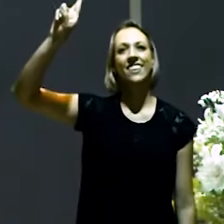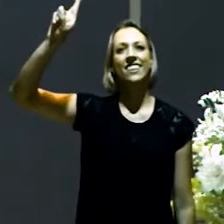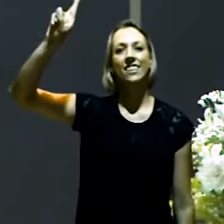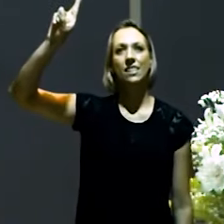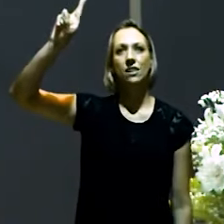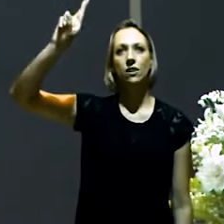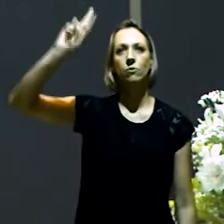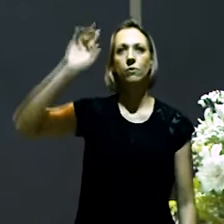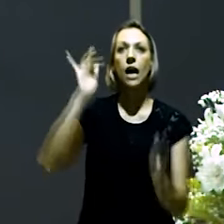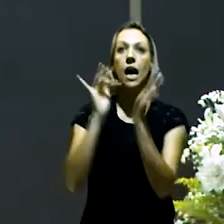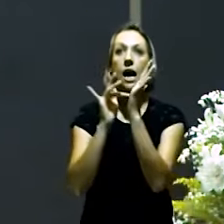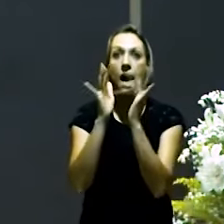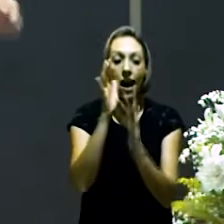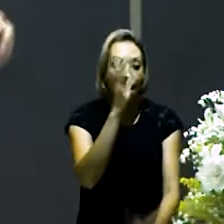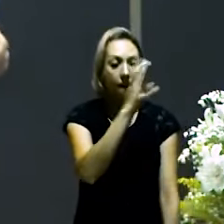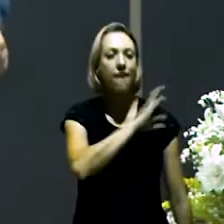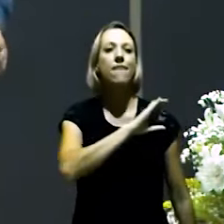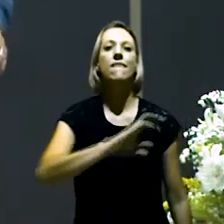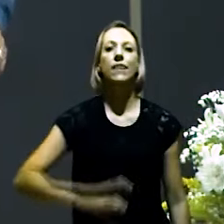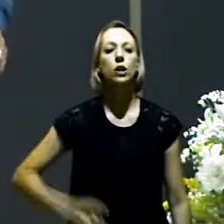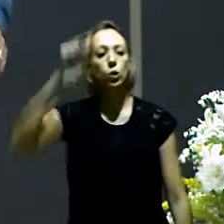Cristo entrou no nosso campo de batalha.